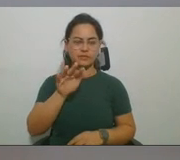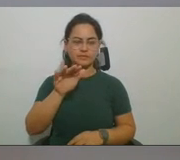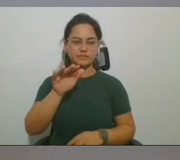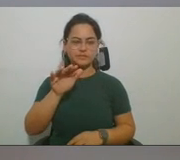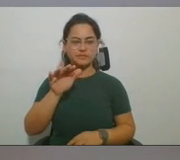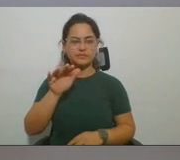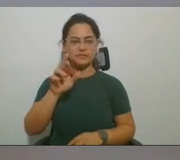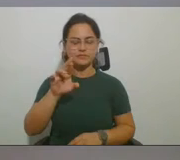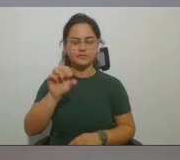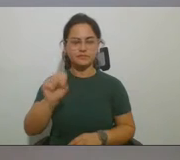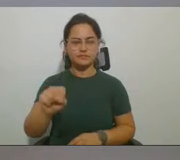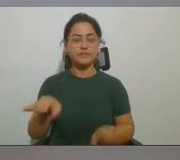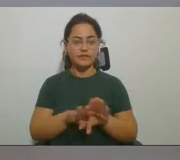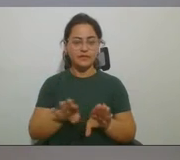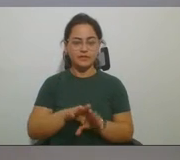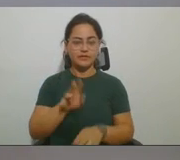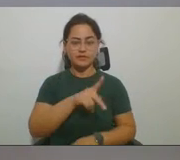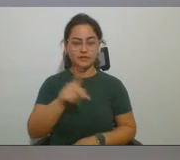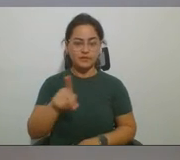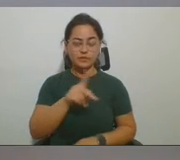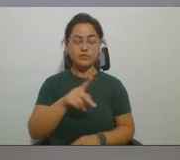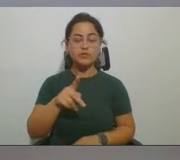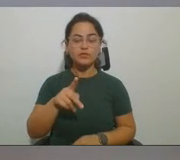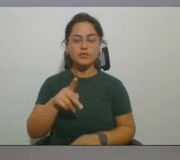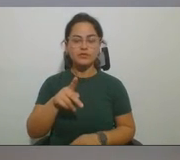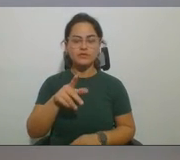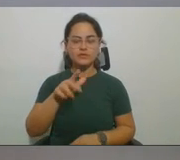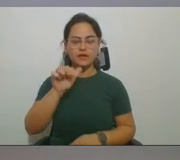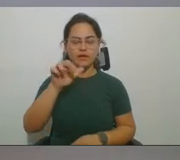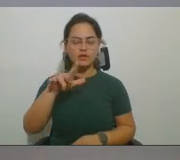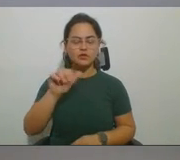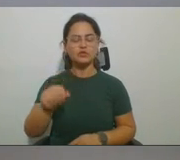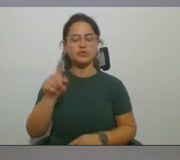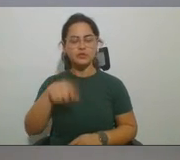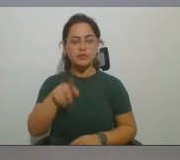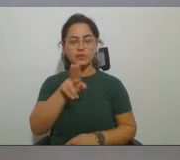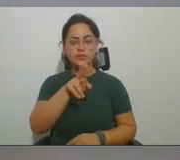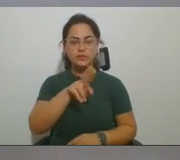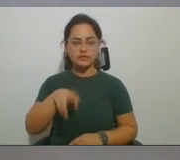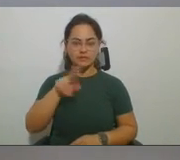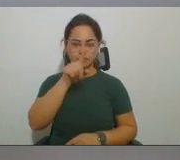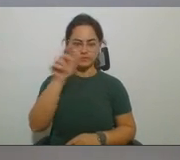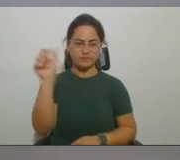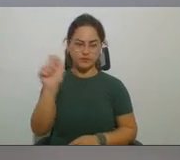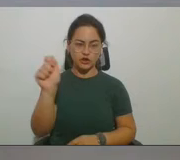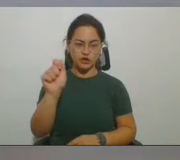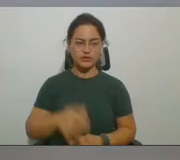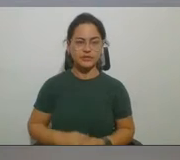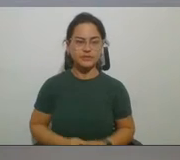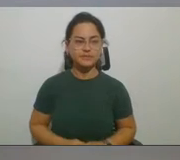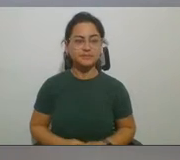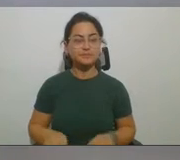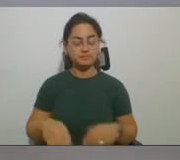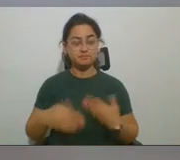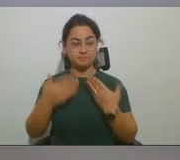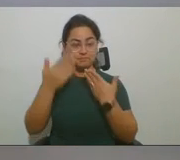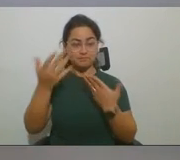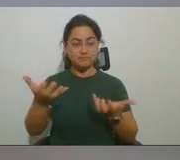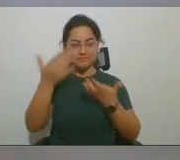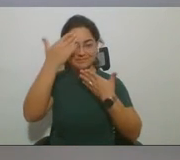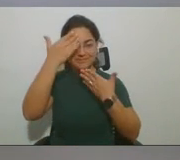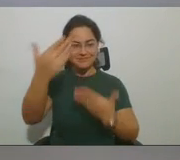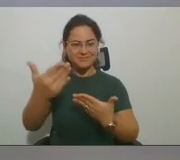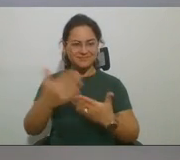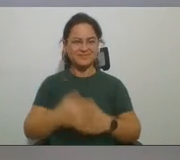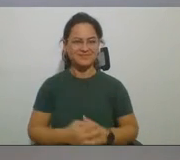da Universidade Nacional de Córdoba. Então, mais uma vez, gostaria de agradecer e convido a todos e a todas e